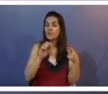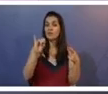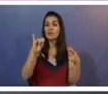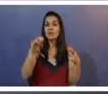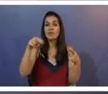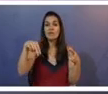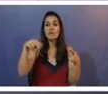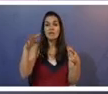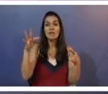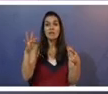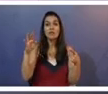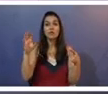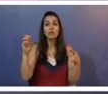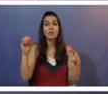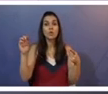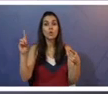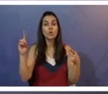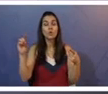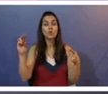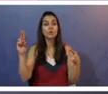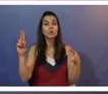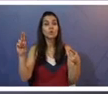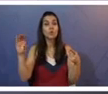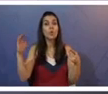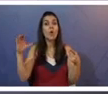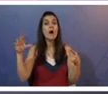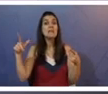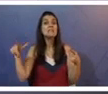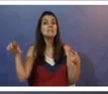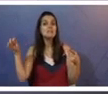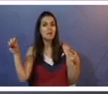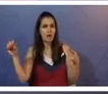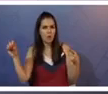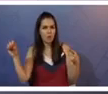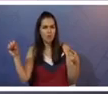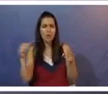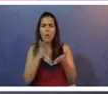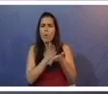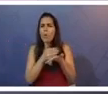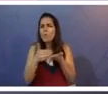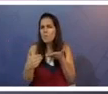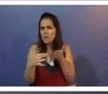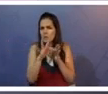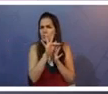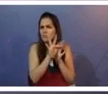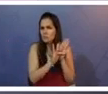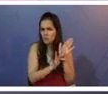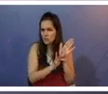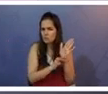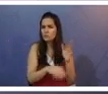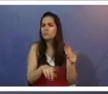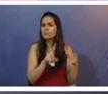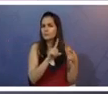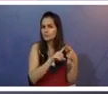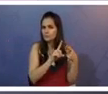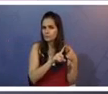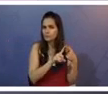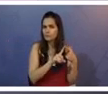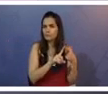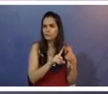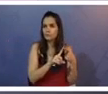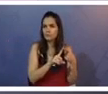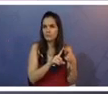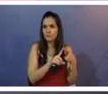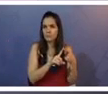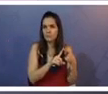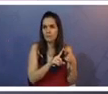texto? Introdução, desenvolvimento, que é o corpo do texto, e a conclusão, que é o desfecho, o encerramento. Então, vocês vão organizar um texto